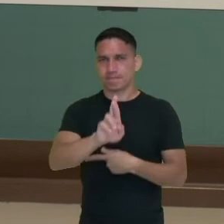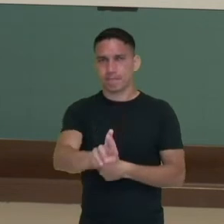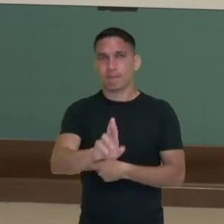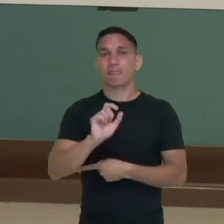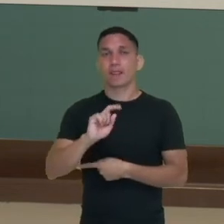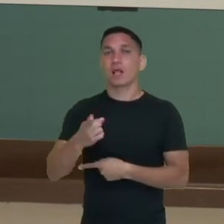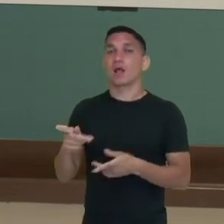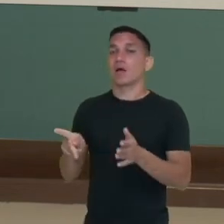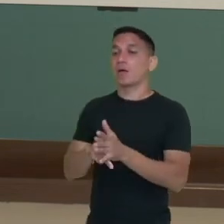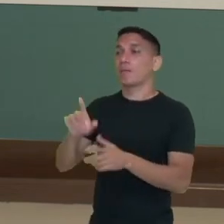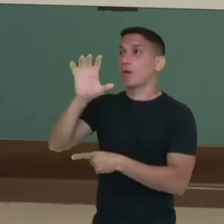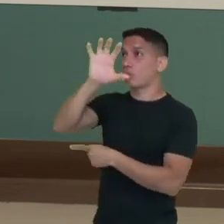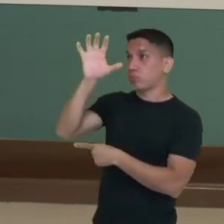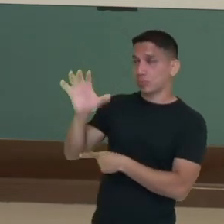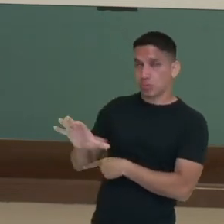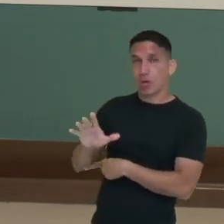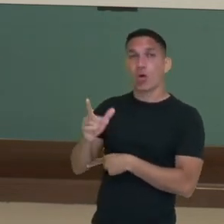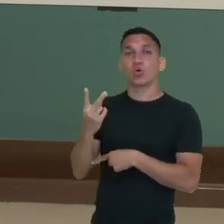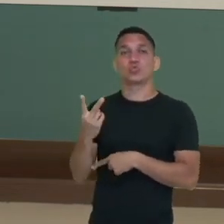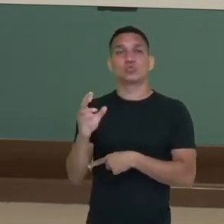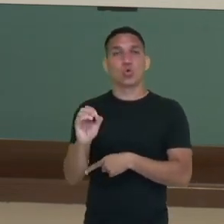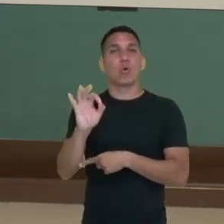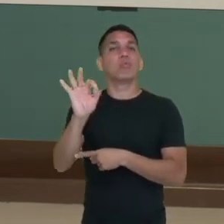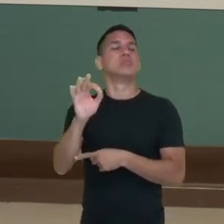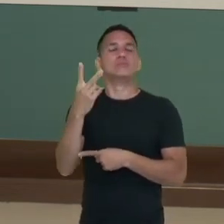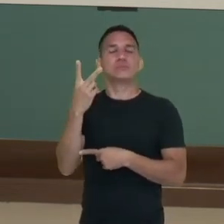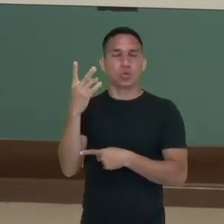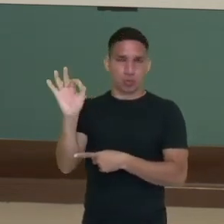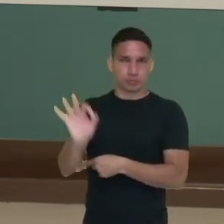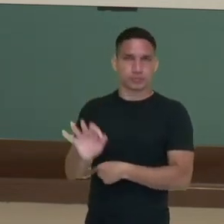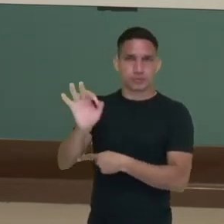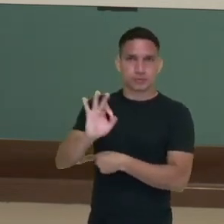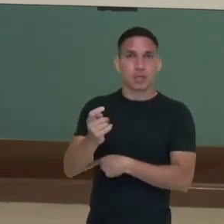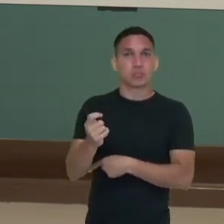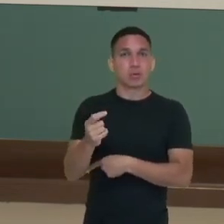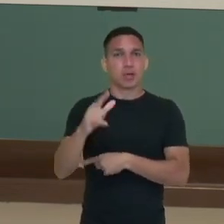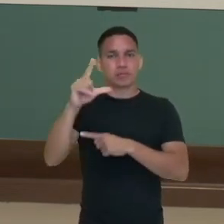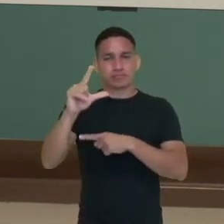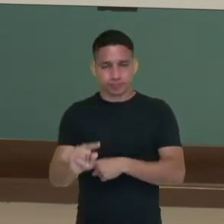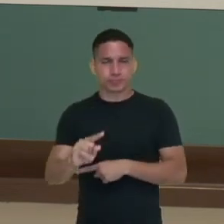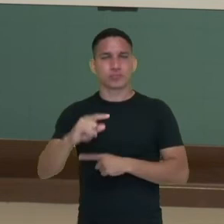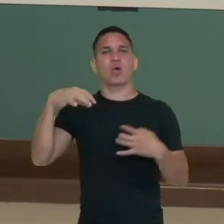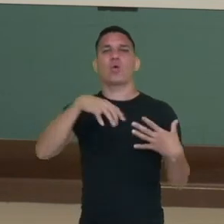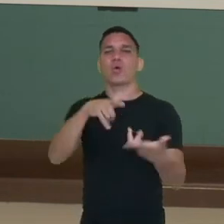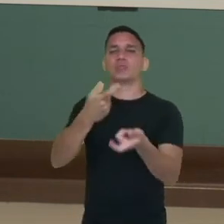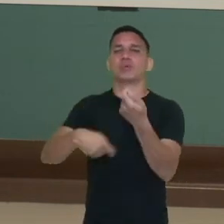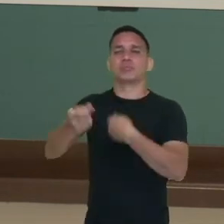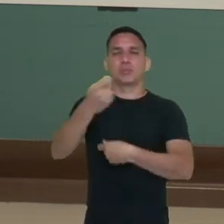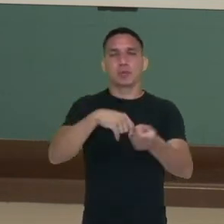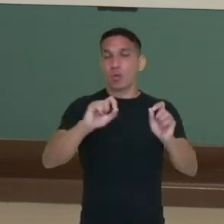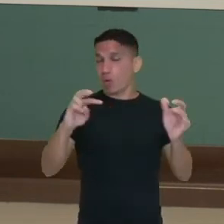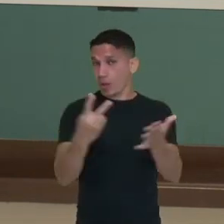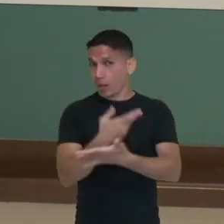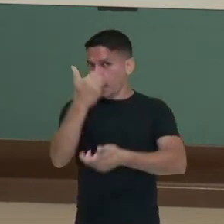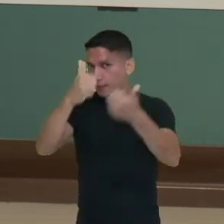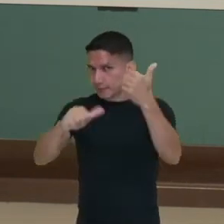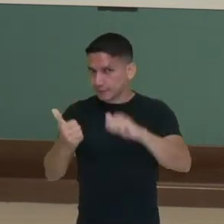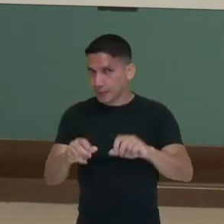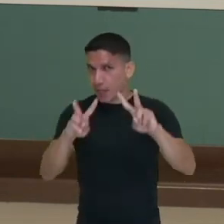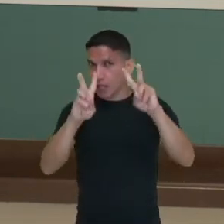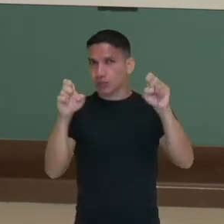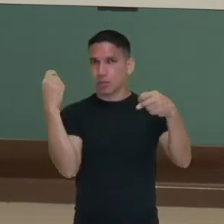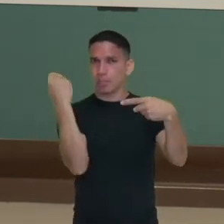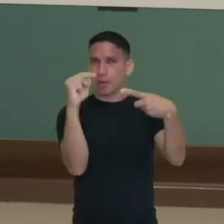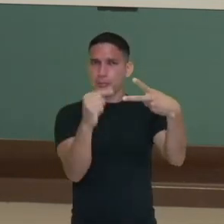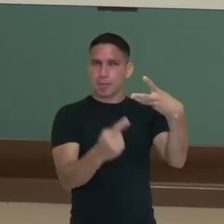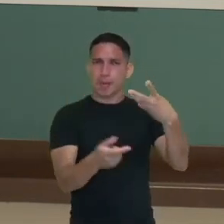com 2% das transações comerciais que acontecem no mundo. Então isso aí nós já vimos. Agora vem aqui, ó, analisando os aspectos